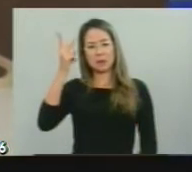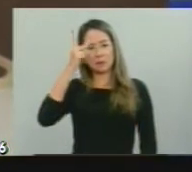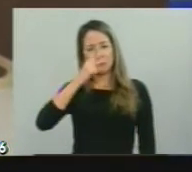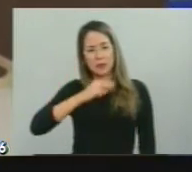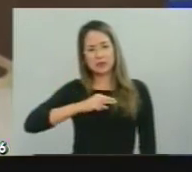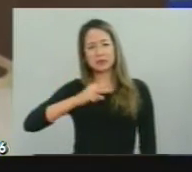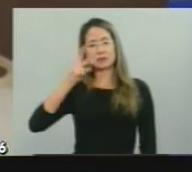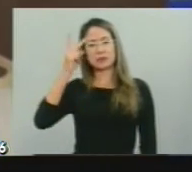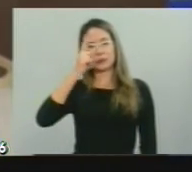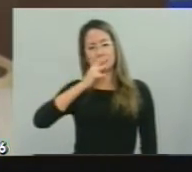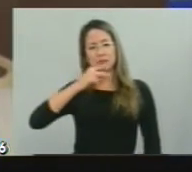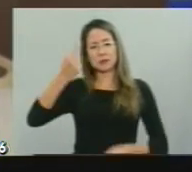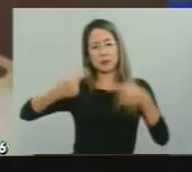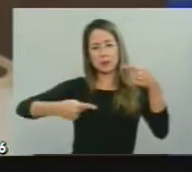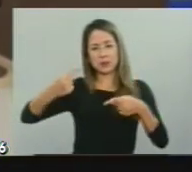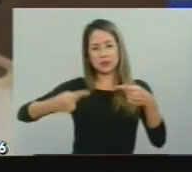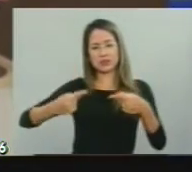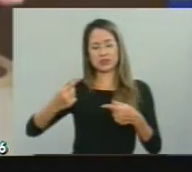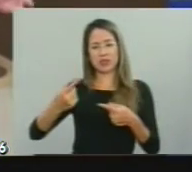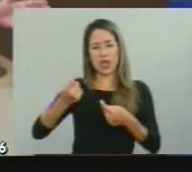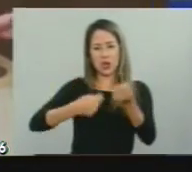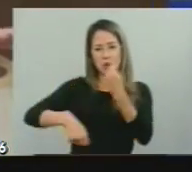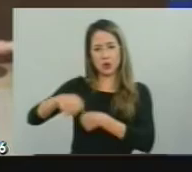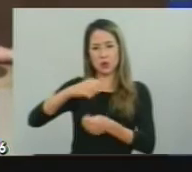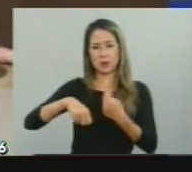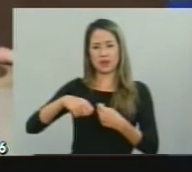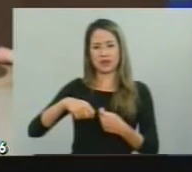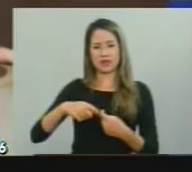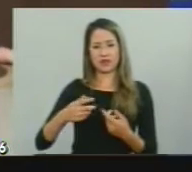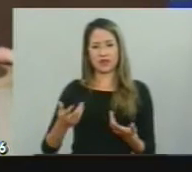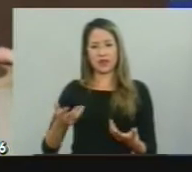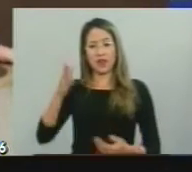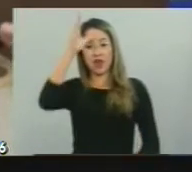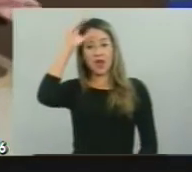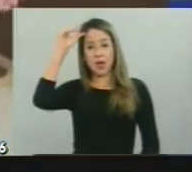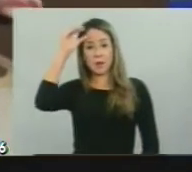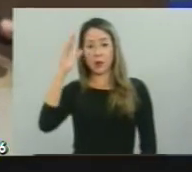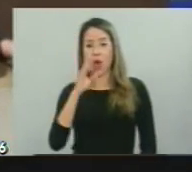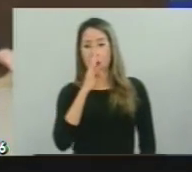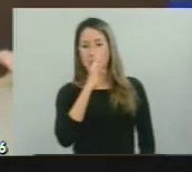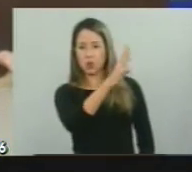econômica daqueles que você acusa, que é o que Camilo está a fazer.